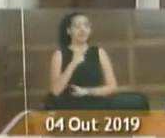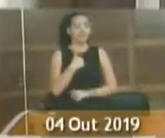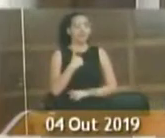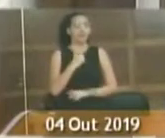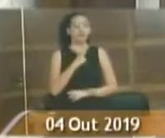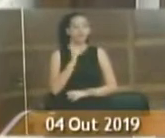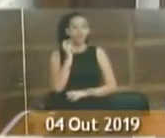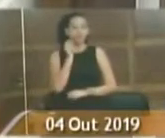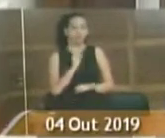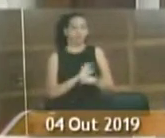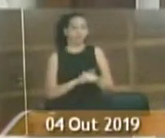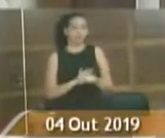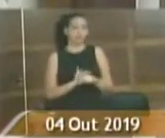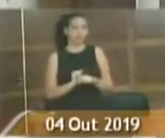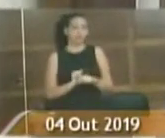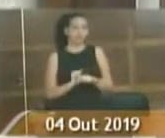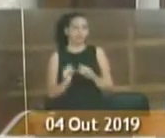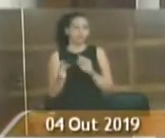Hã?